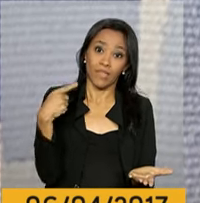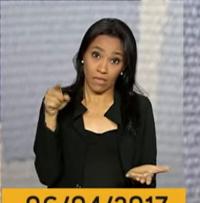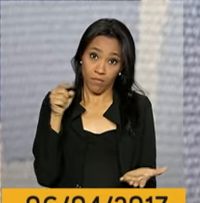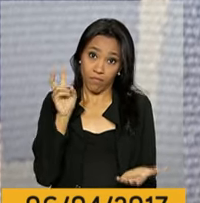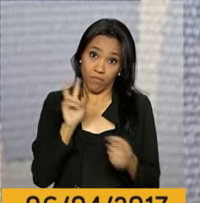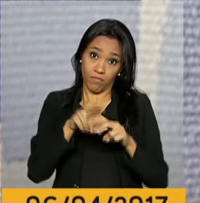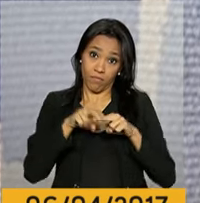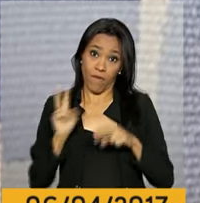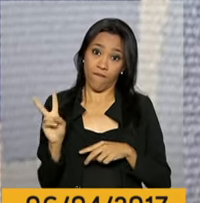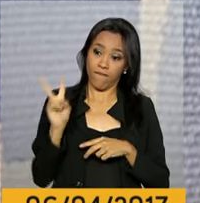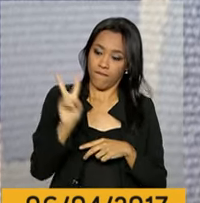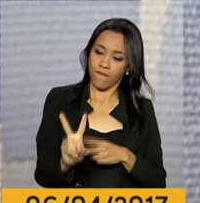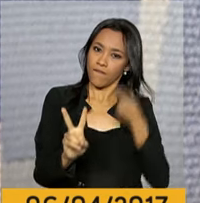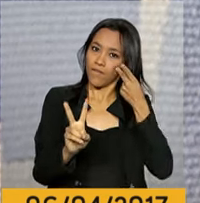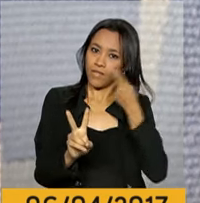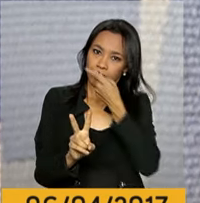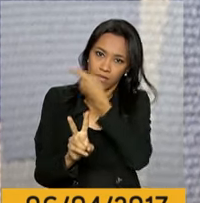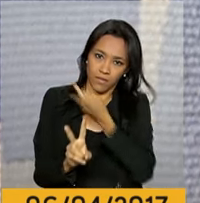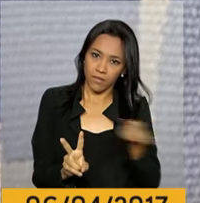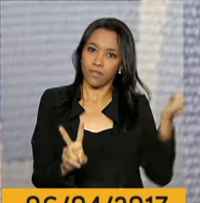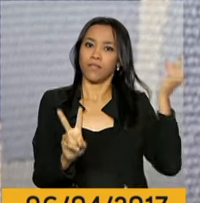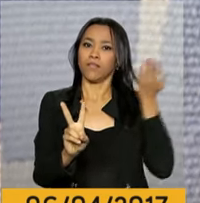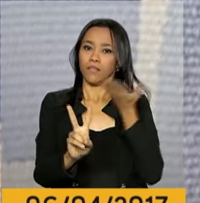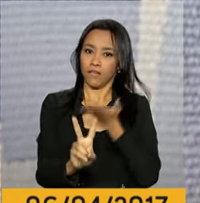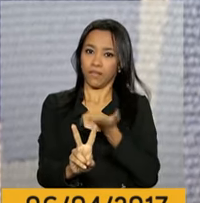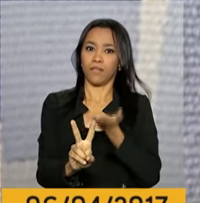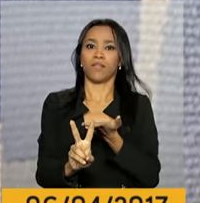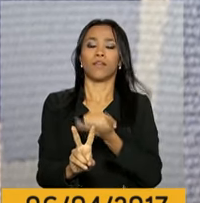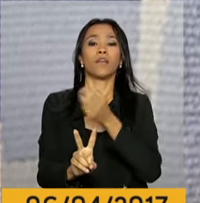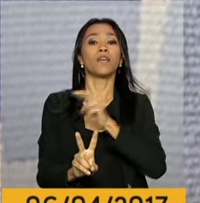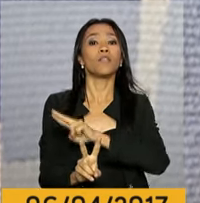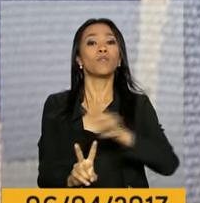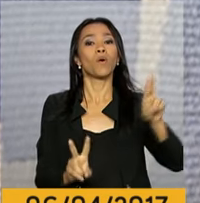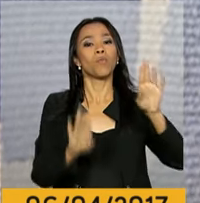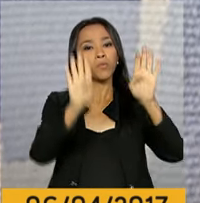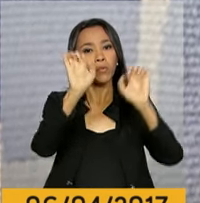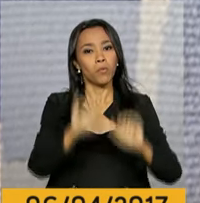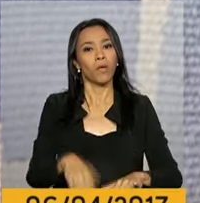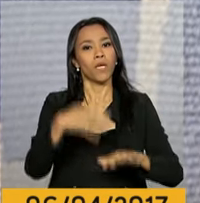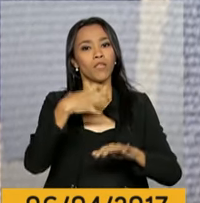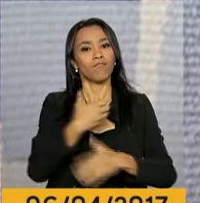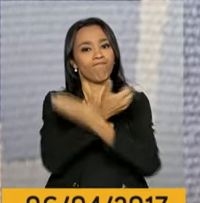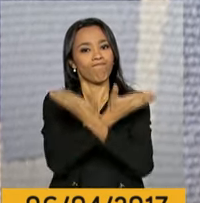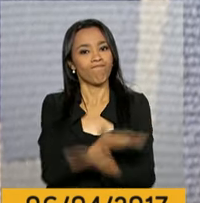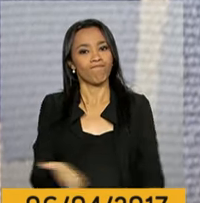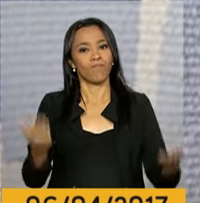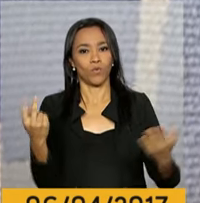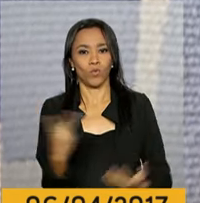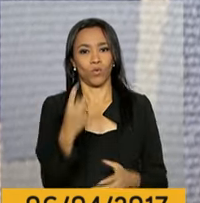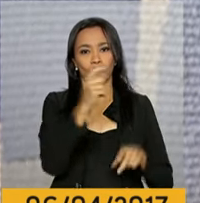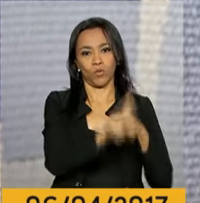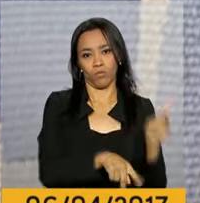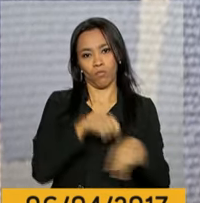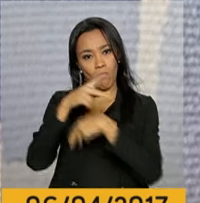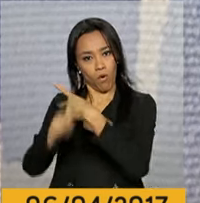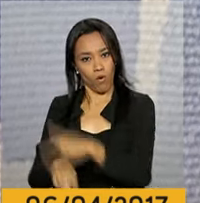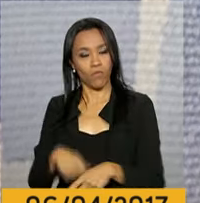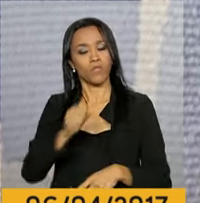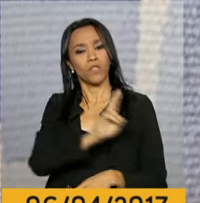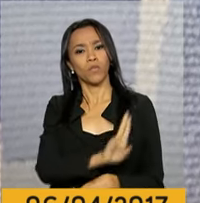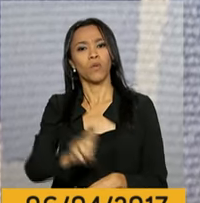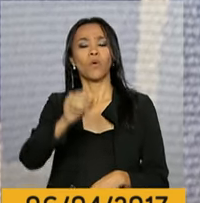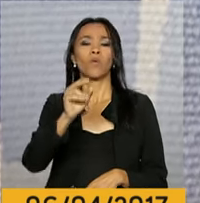visita de Suas Majestades, em nome do bem-estar de nossos povos e em nome de um